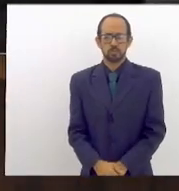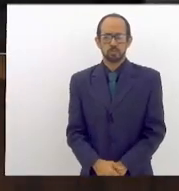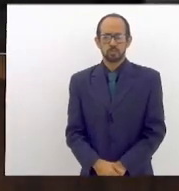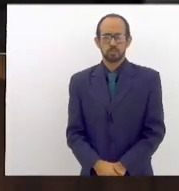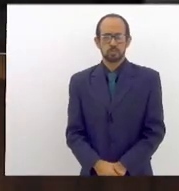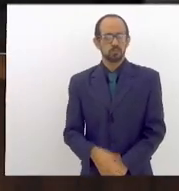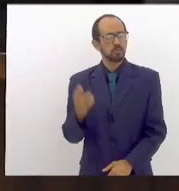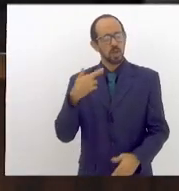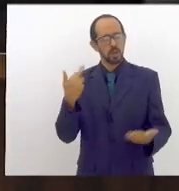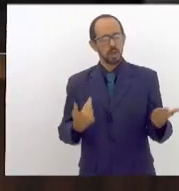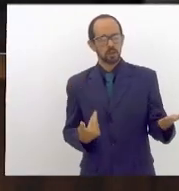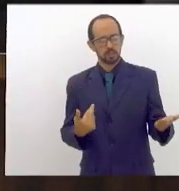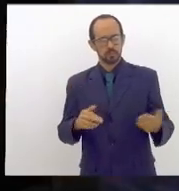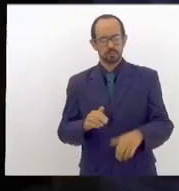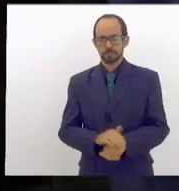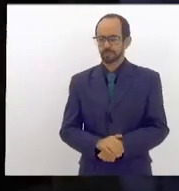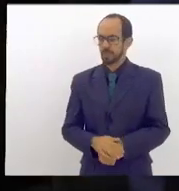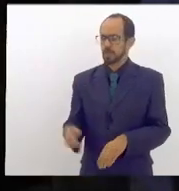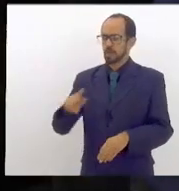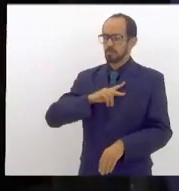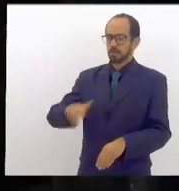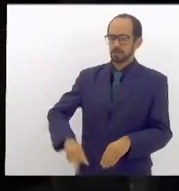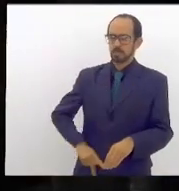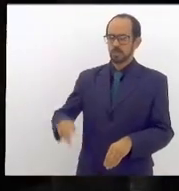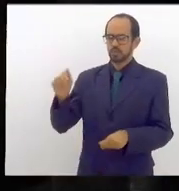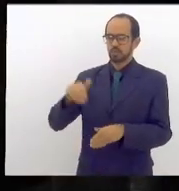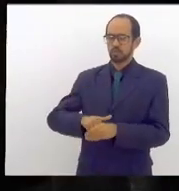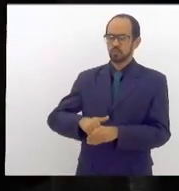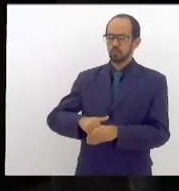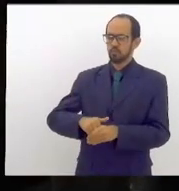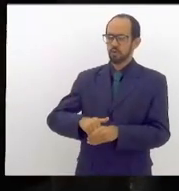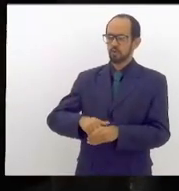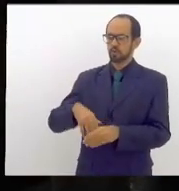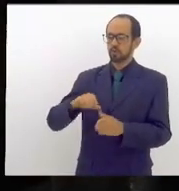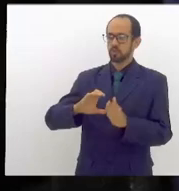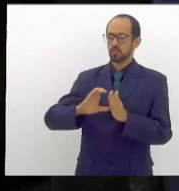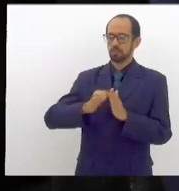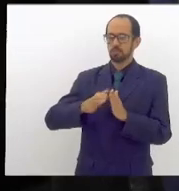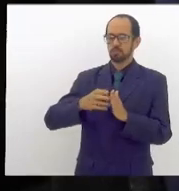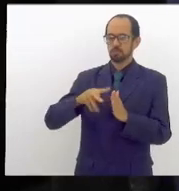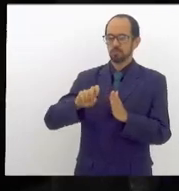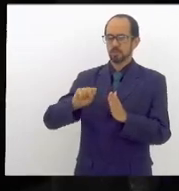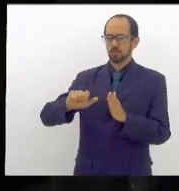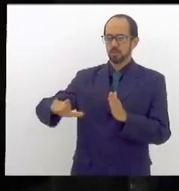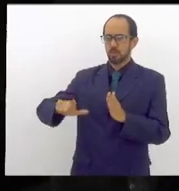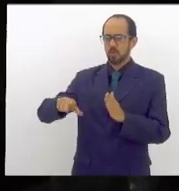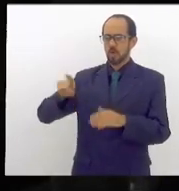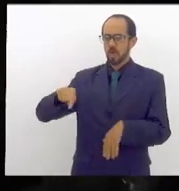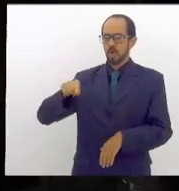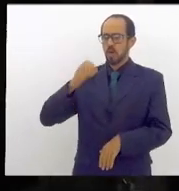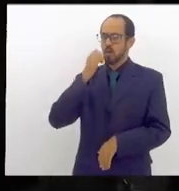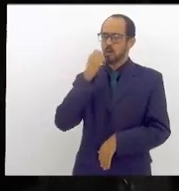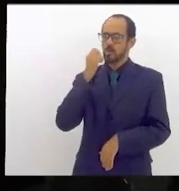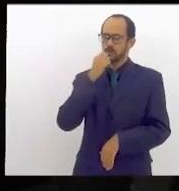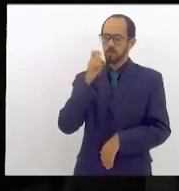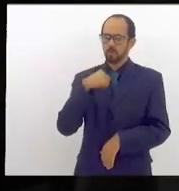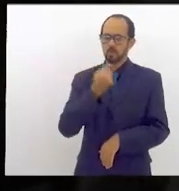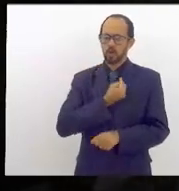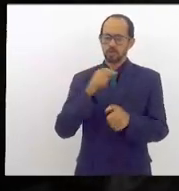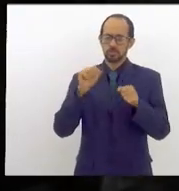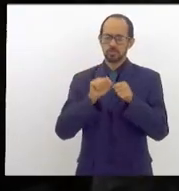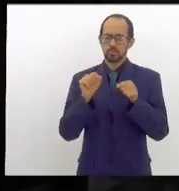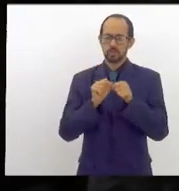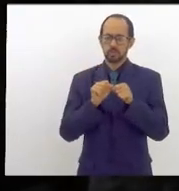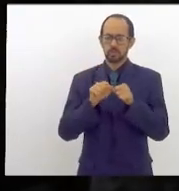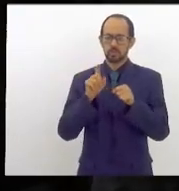tá da Renata se um presidente para encaminhar pela bancada do PSOL é evidente que o que a gente está fazendo é para que